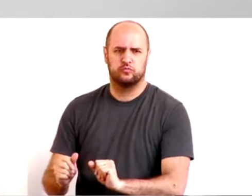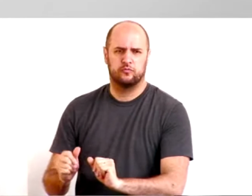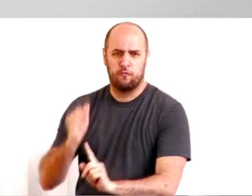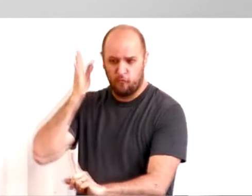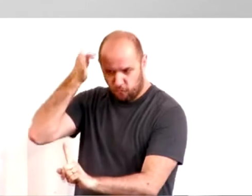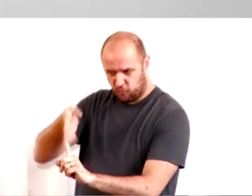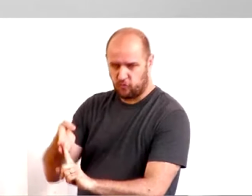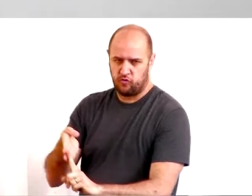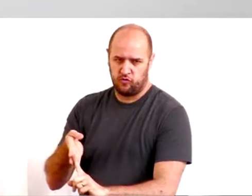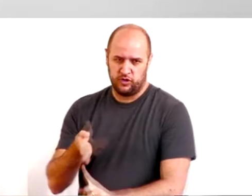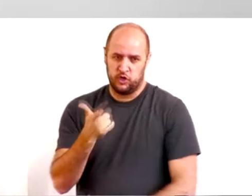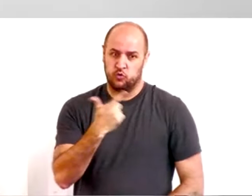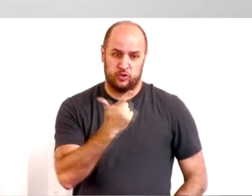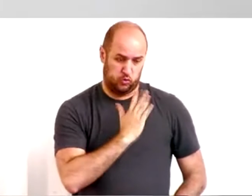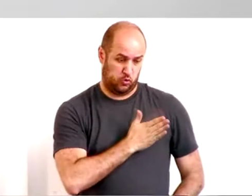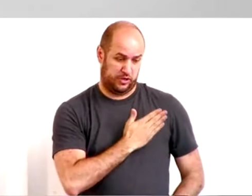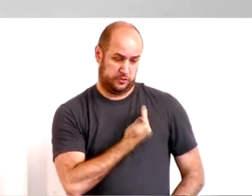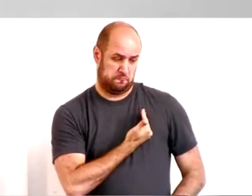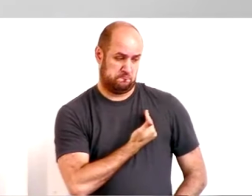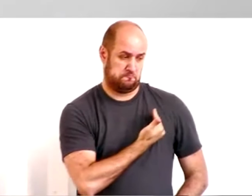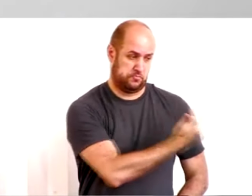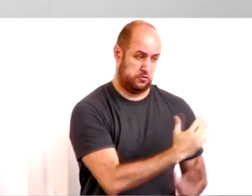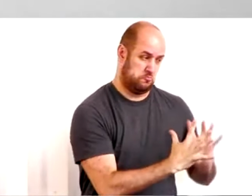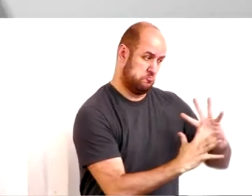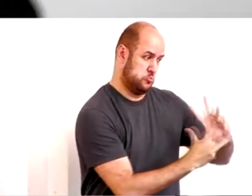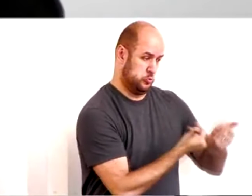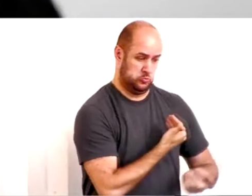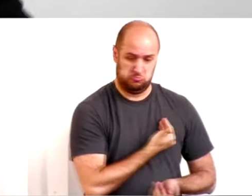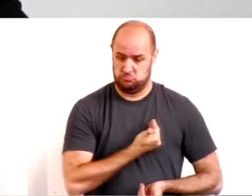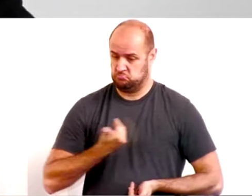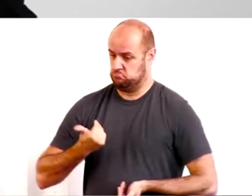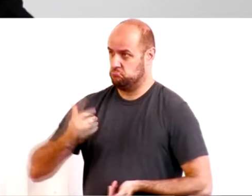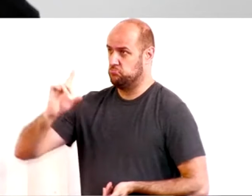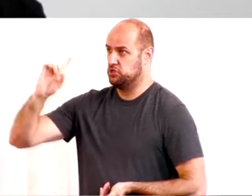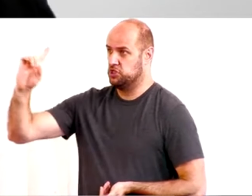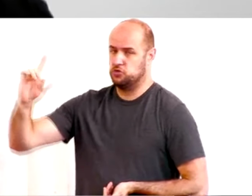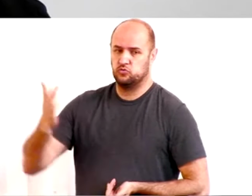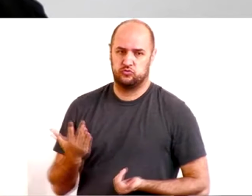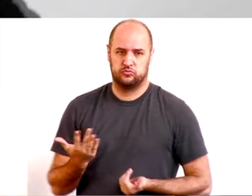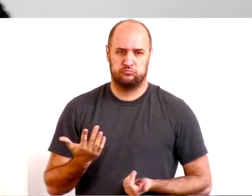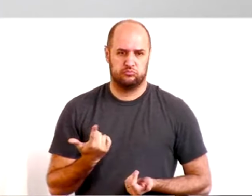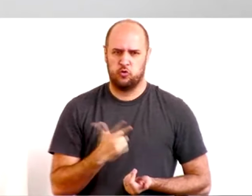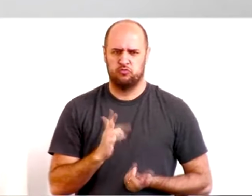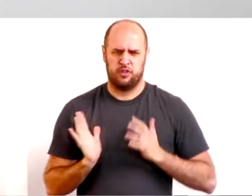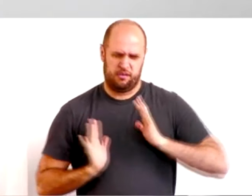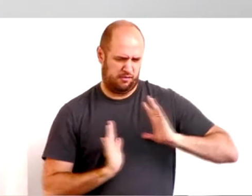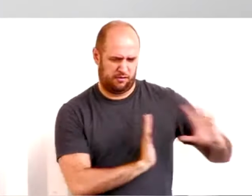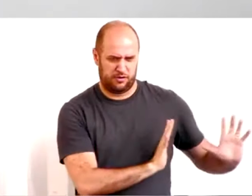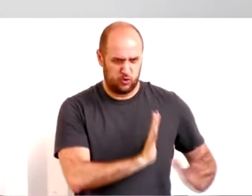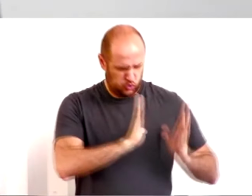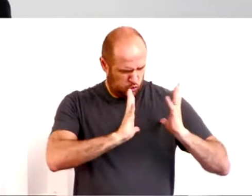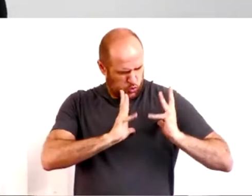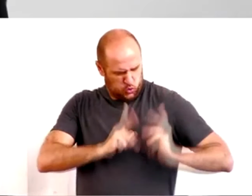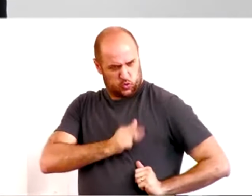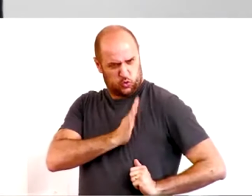no coração, dessa partição no coração, mas servem ao Senhor de todo o seu